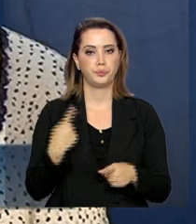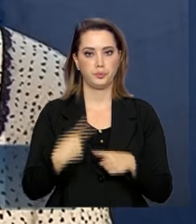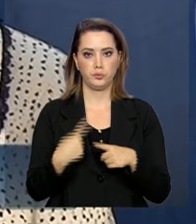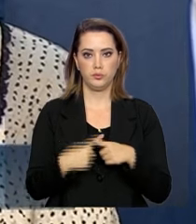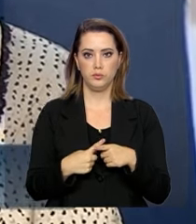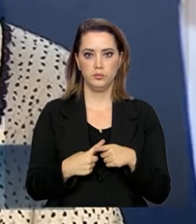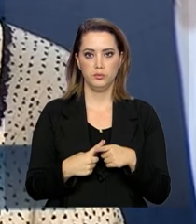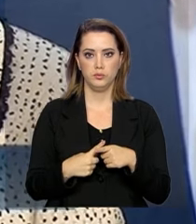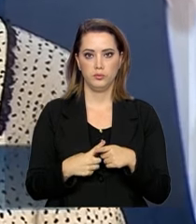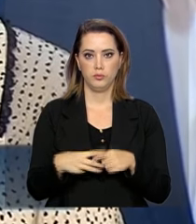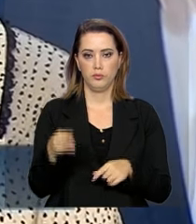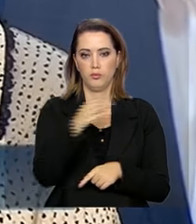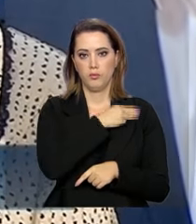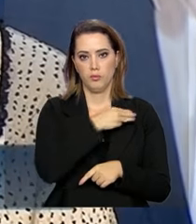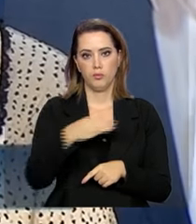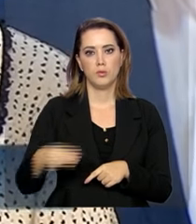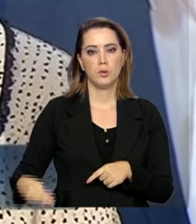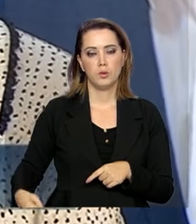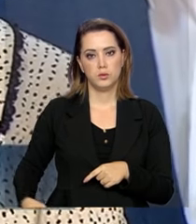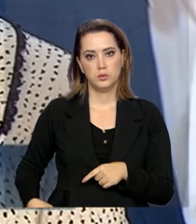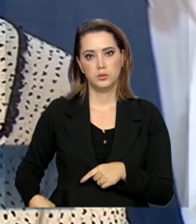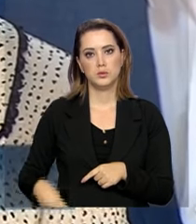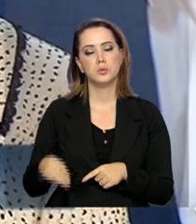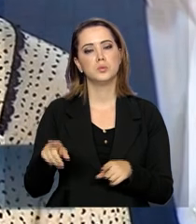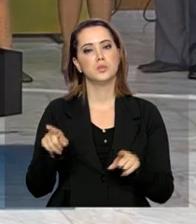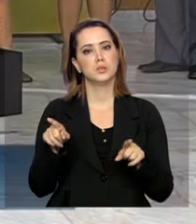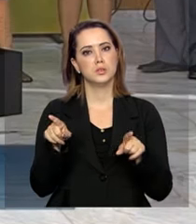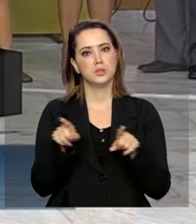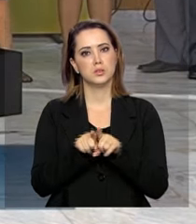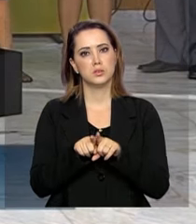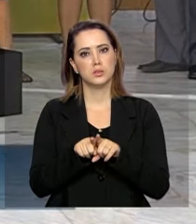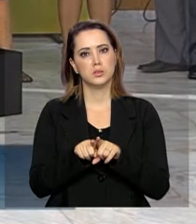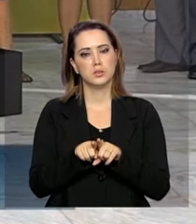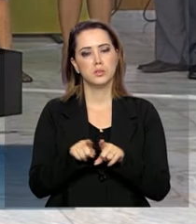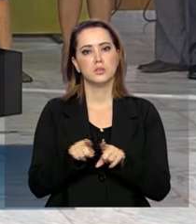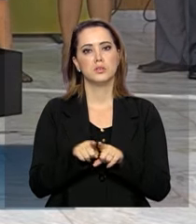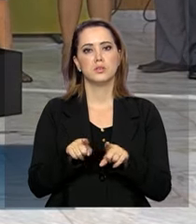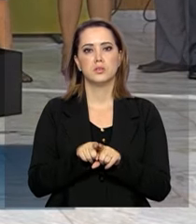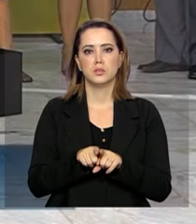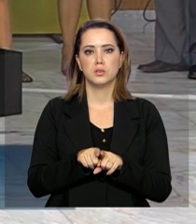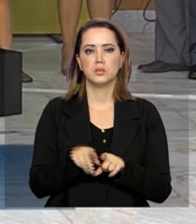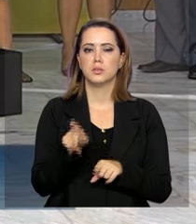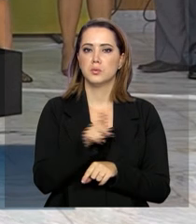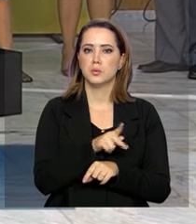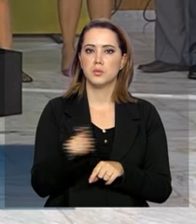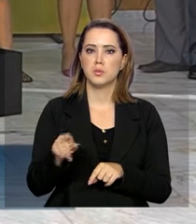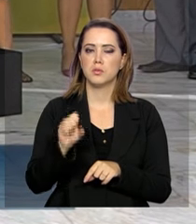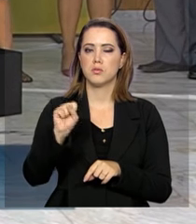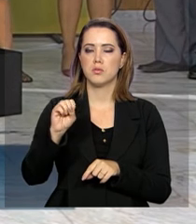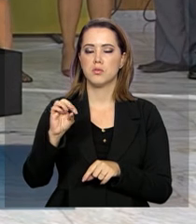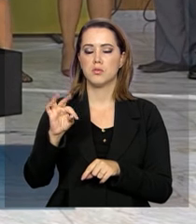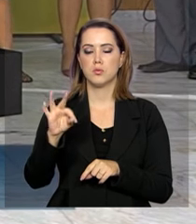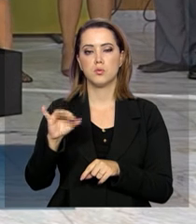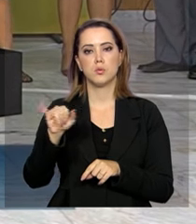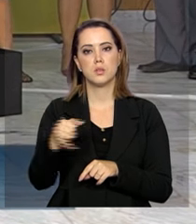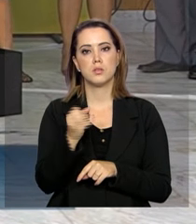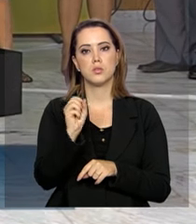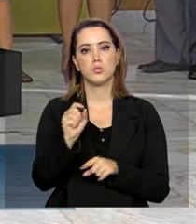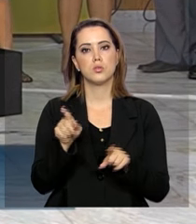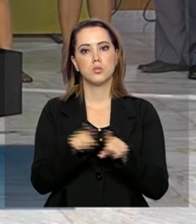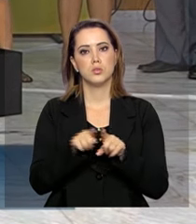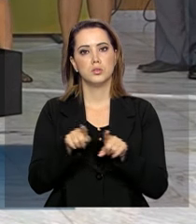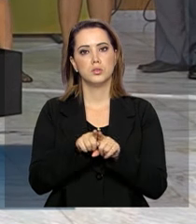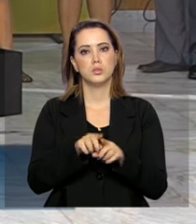Portanto, o ministro Marcelo Navarro, o presidente do STJ Francisco Falcão, os